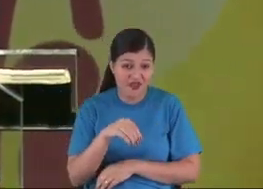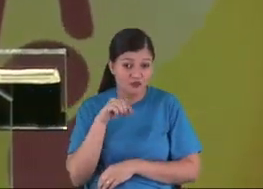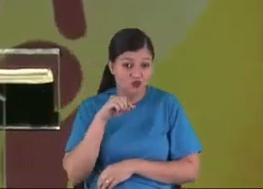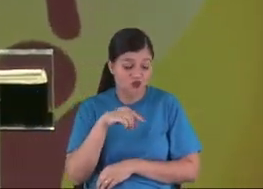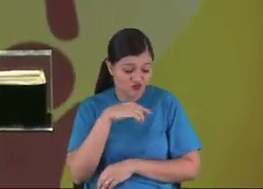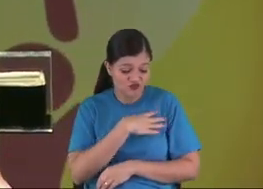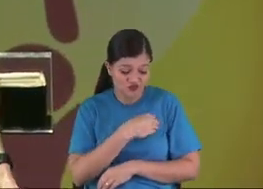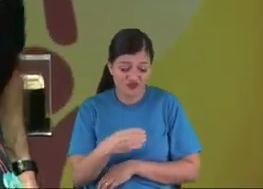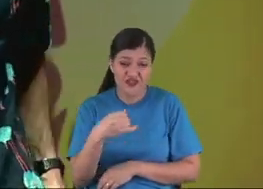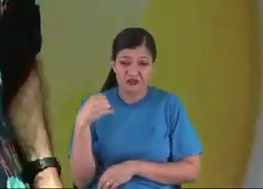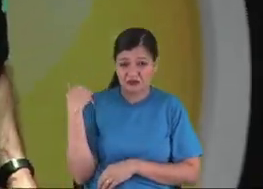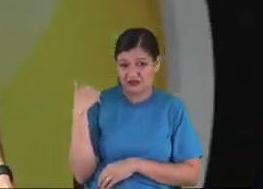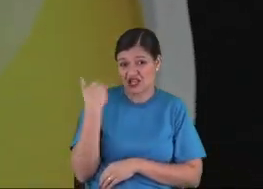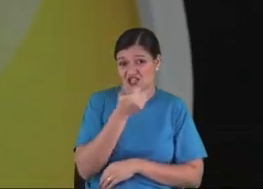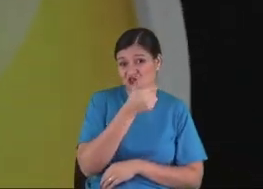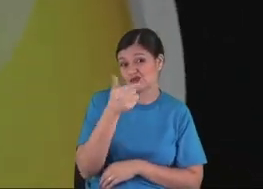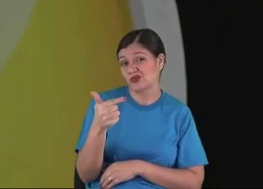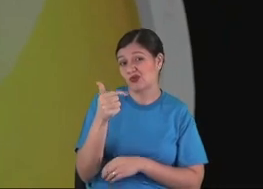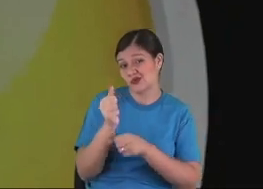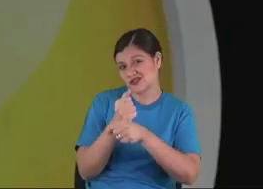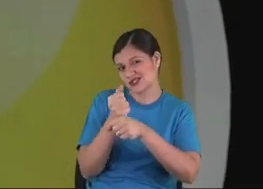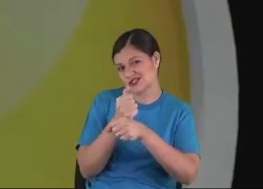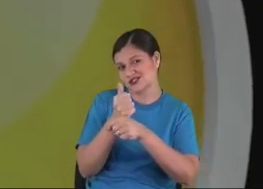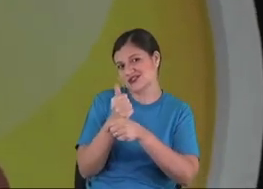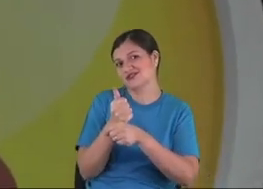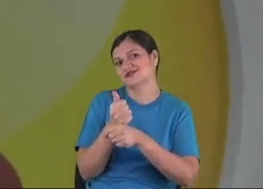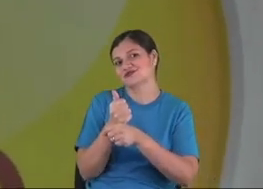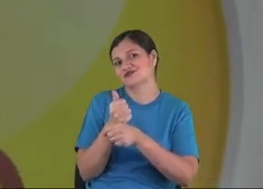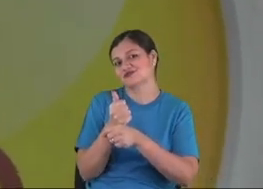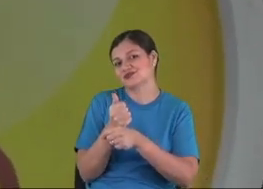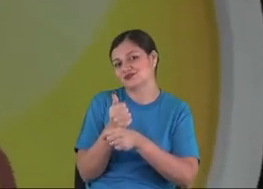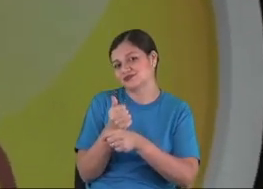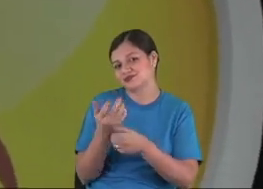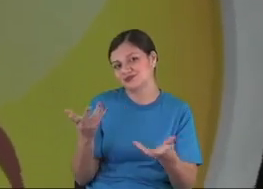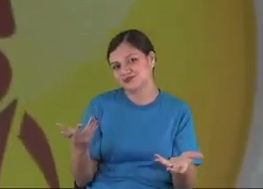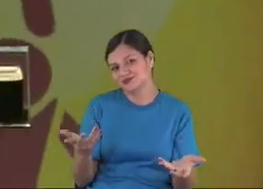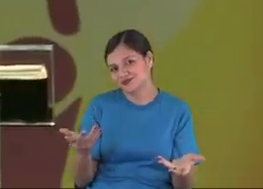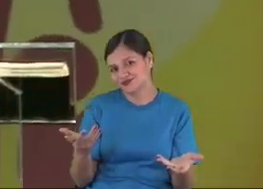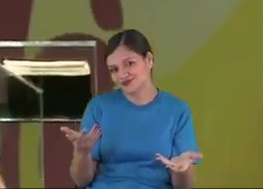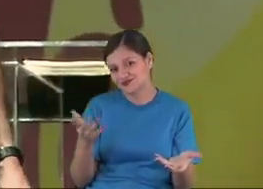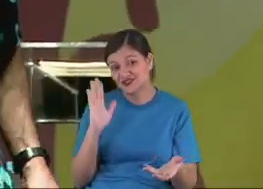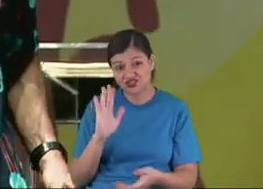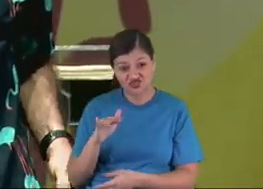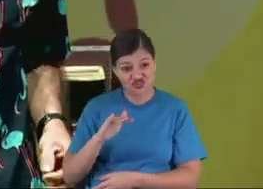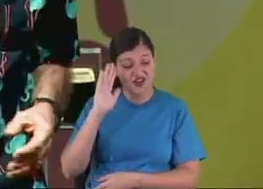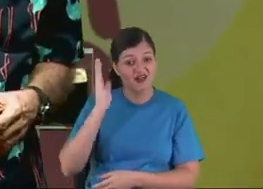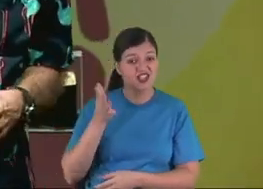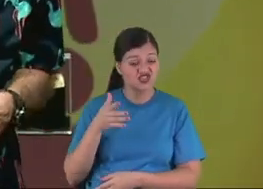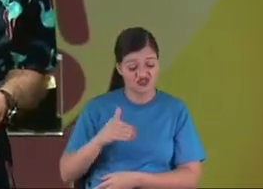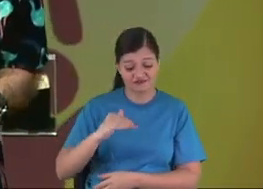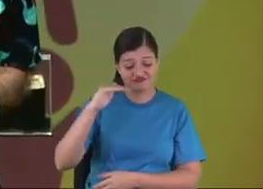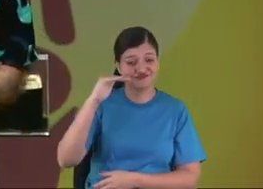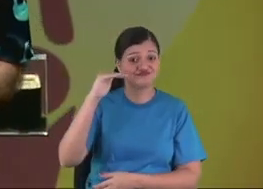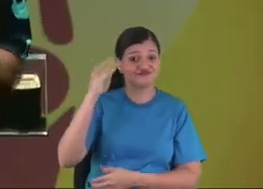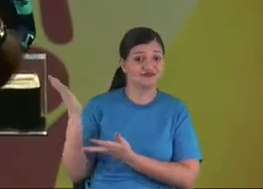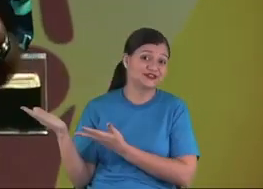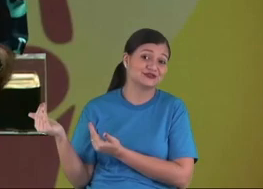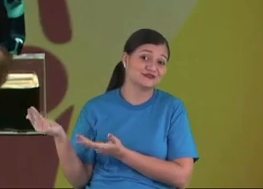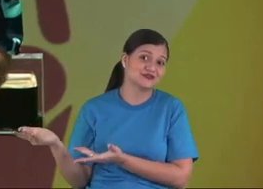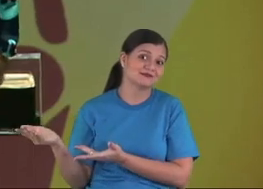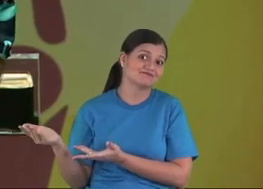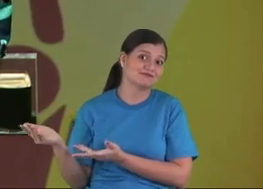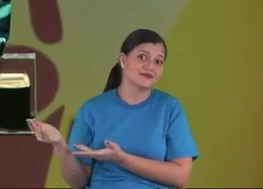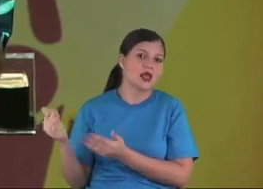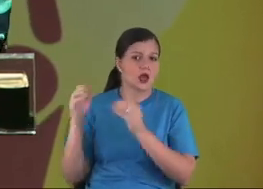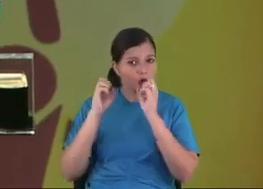barba, bigode, né? E se for para os tapas, talvez dê até no pai. Aí não dá certo.